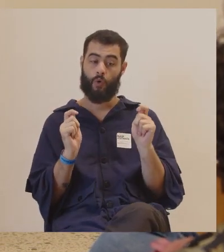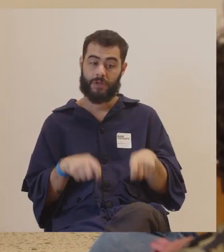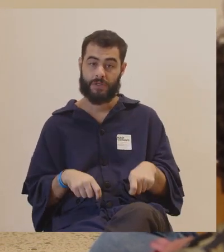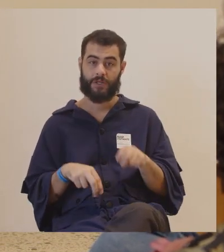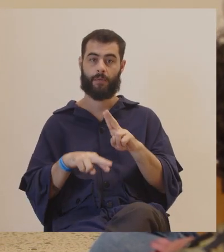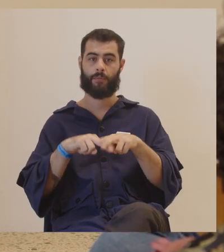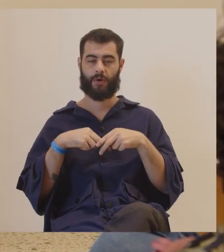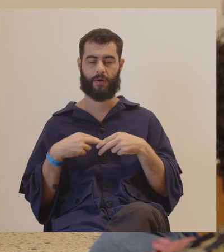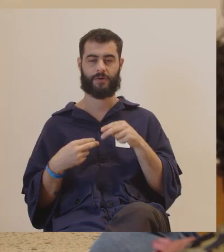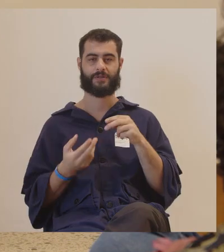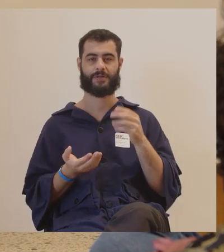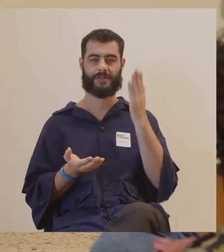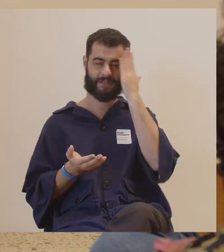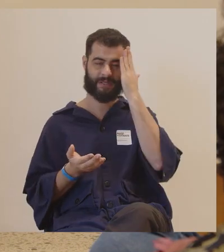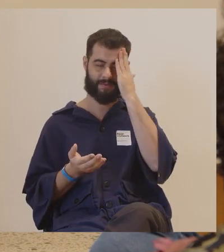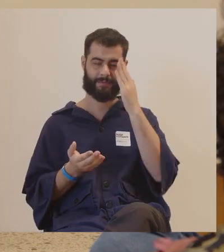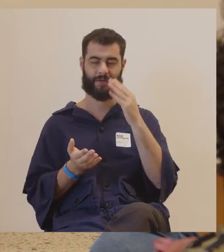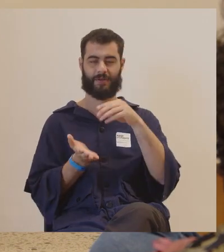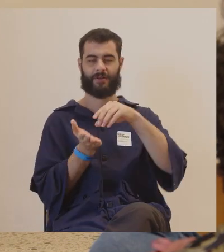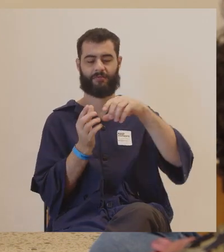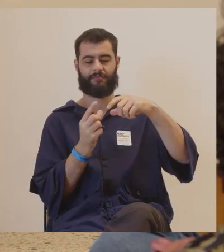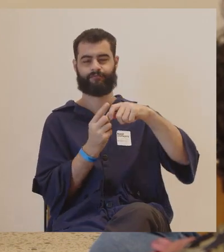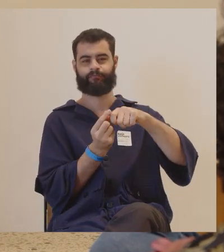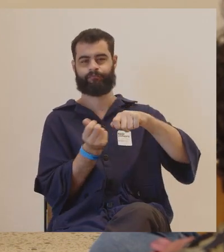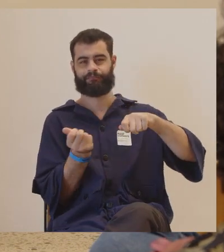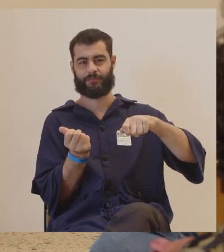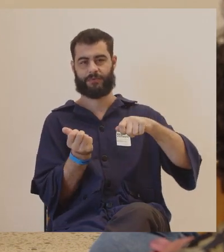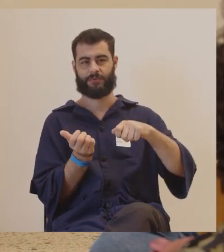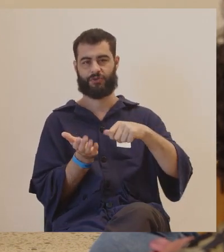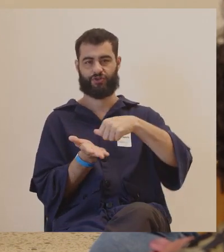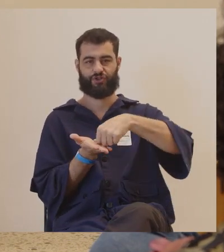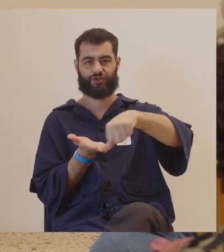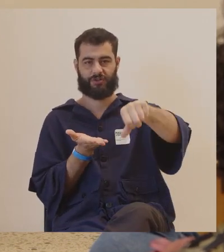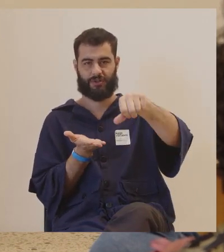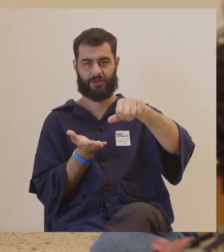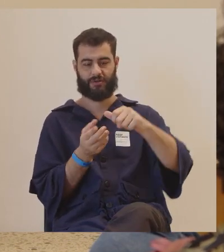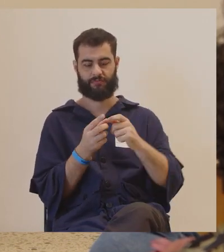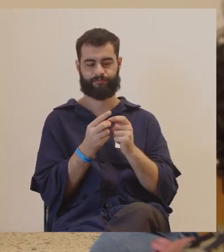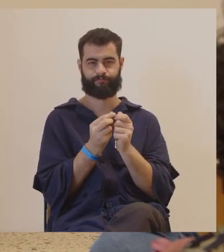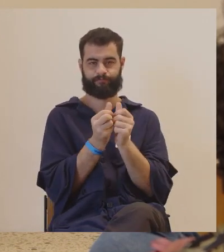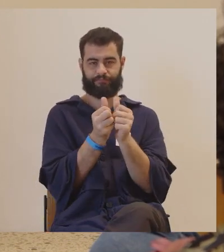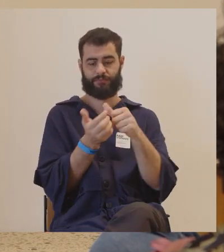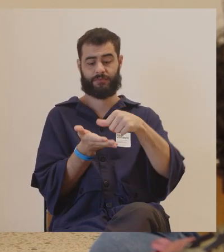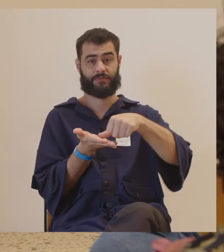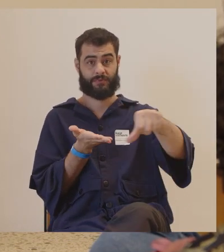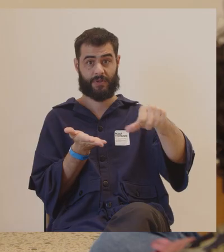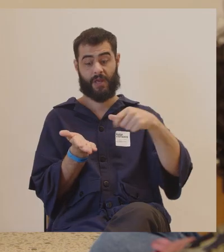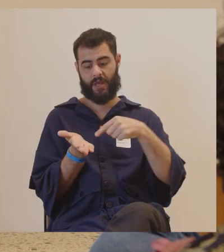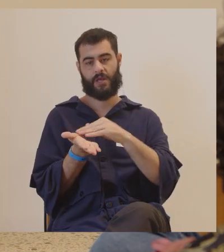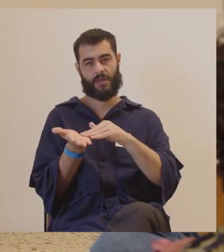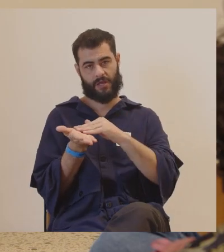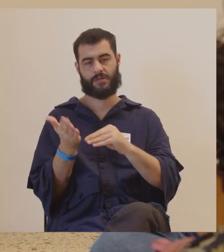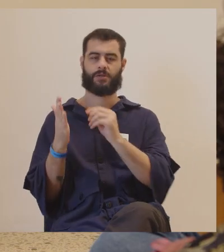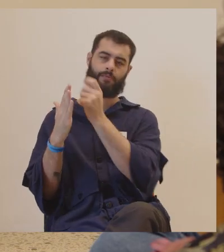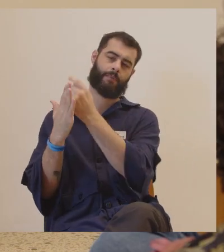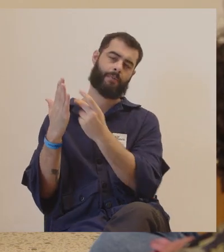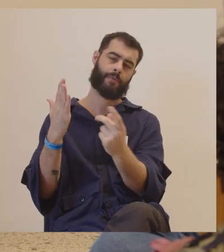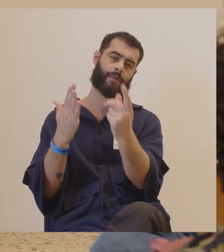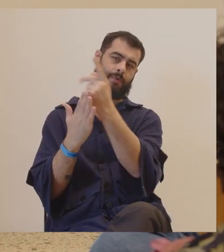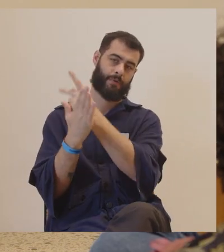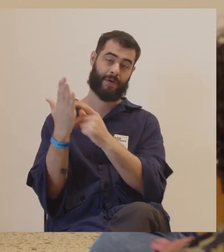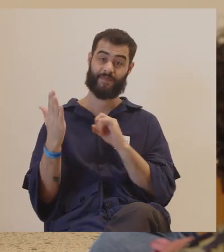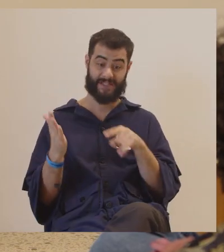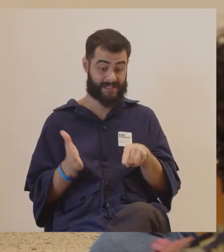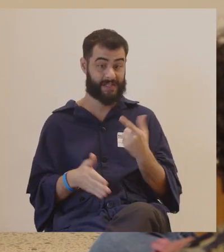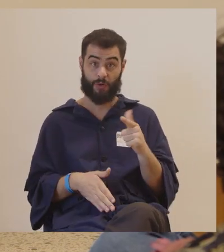de bisnaga, gente, sem a tinta na bisnaga. Seria impossível os pintores impressionistas trabalharem ao ar livre sem a